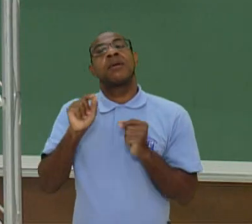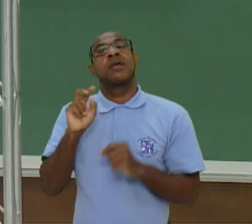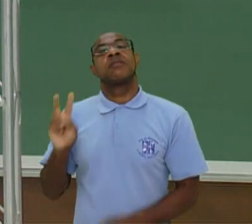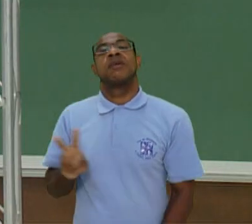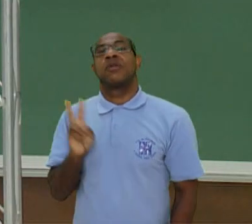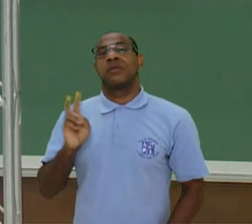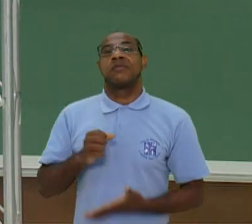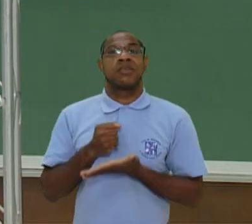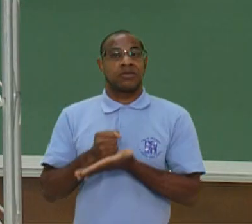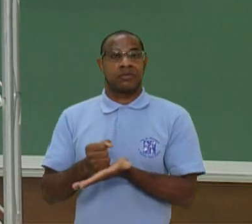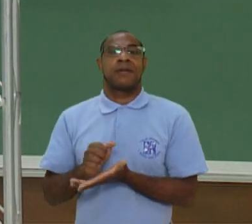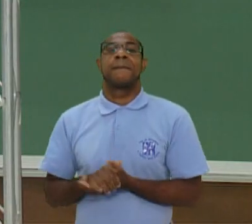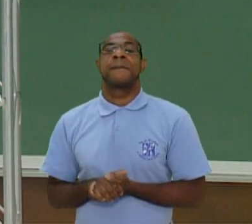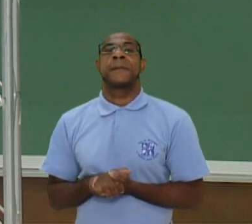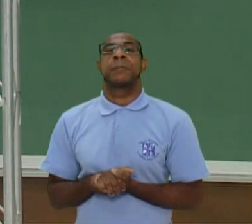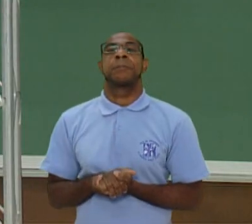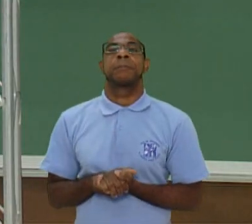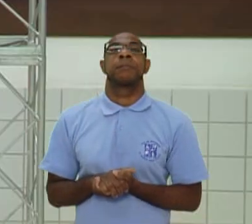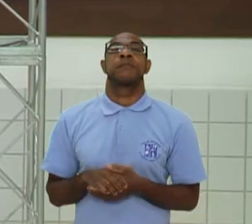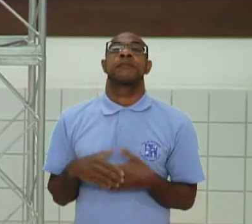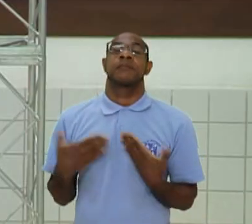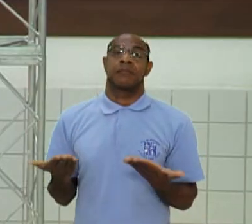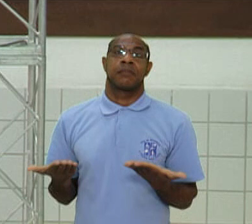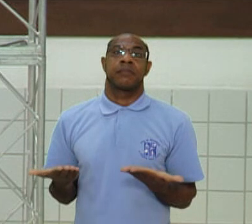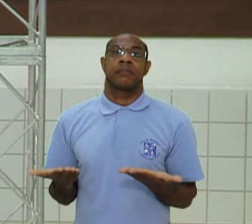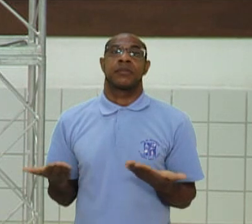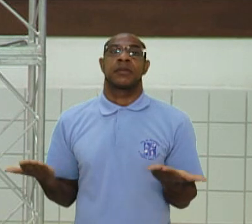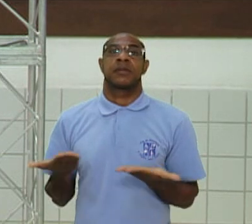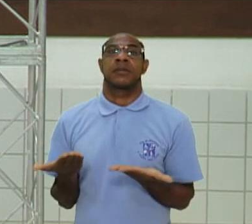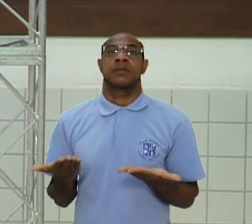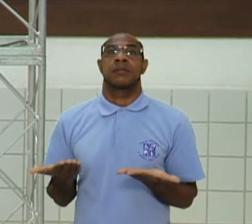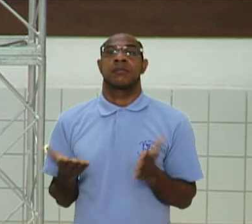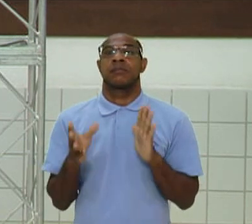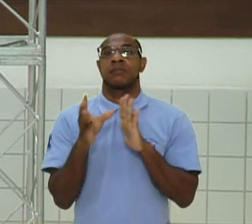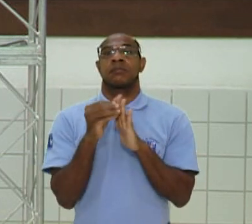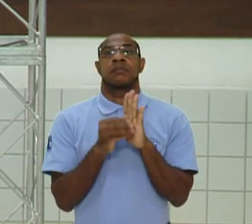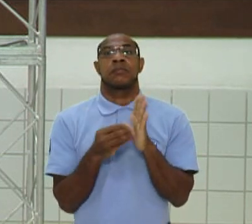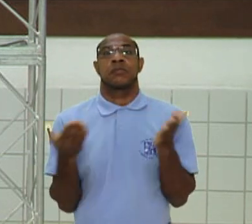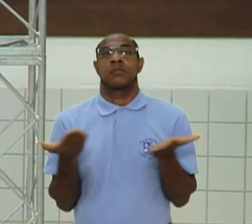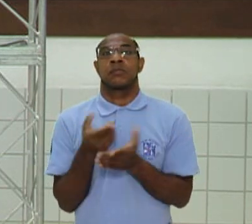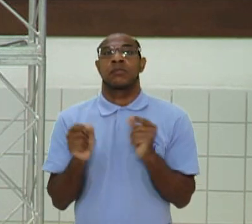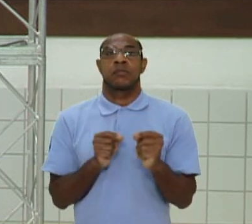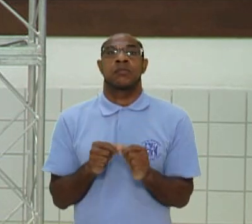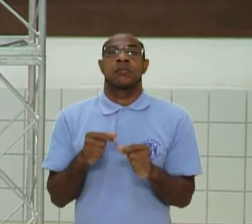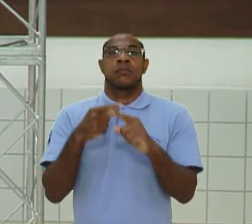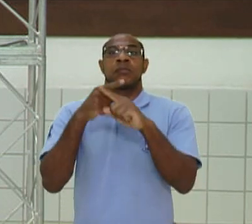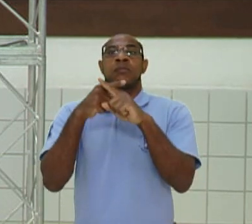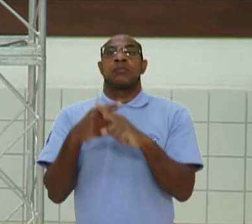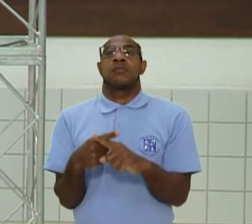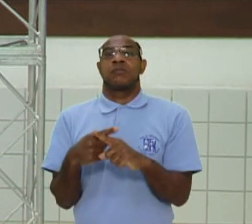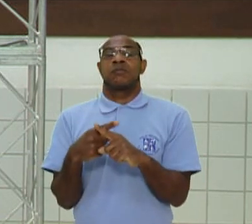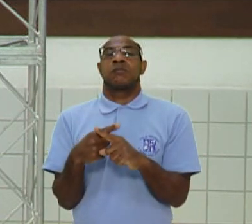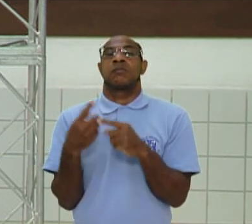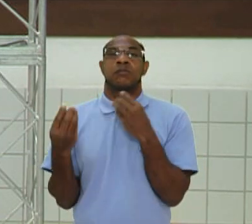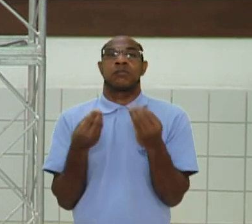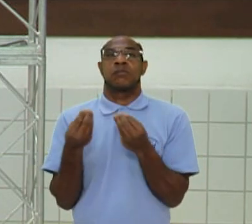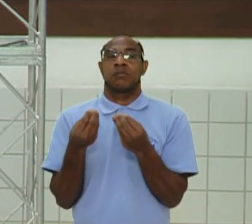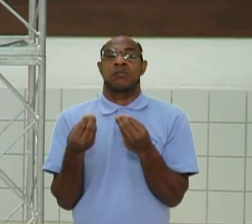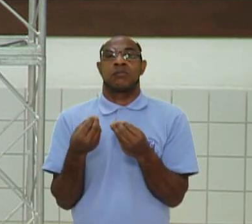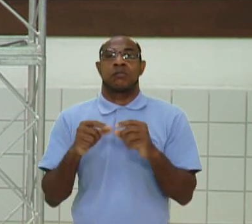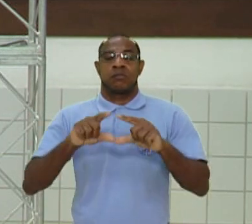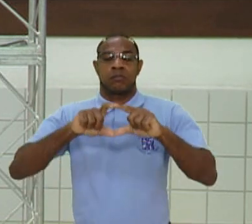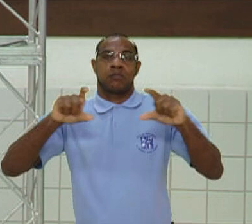muito. Vamos lá então ao assunto de hoje. Multiplicar complexos na forma polar ou na